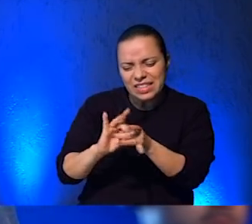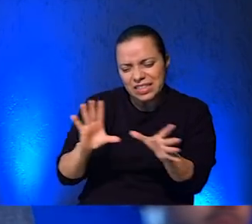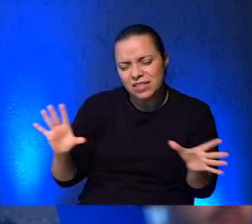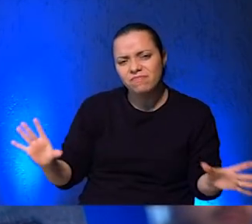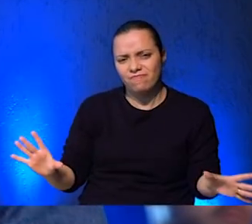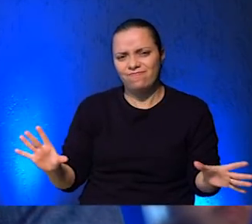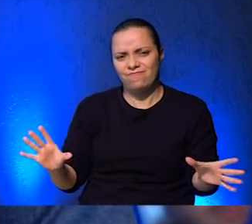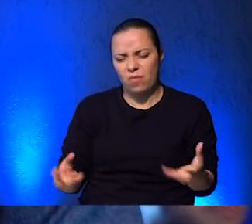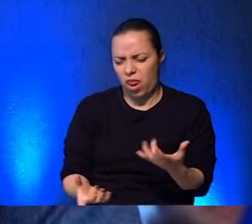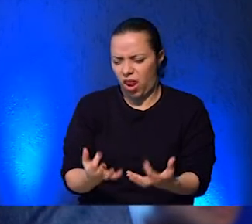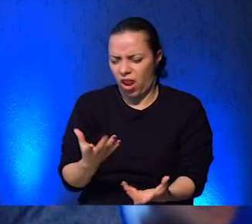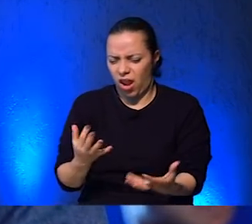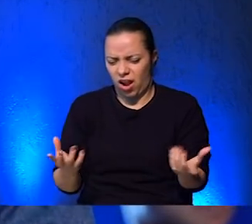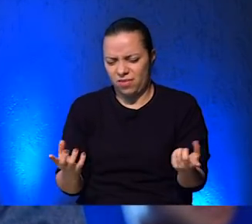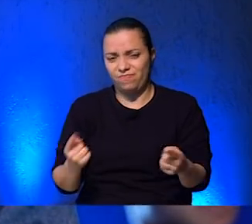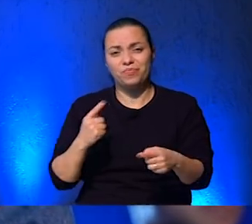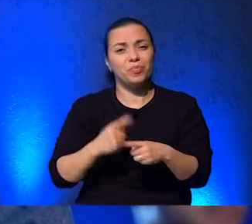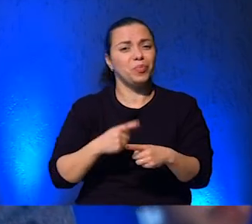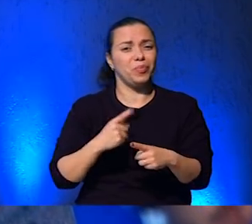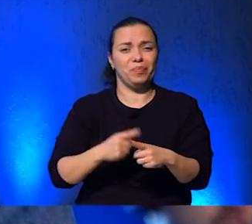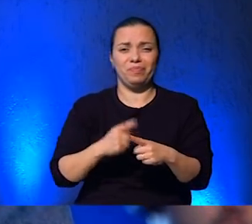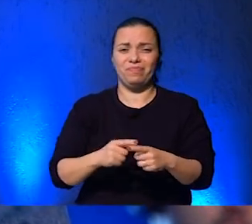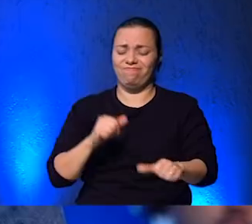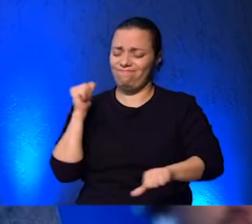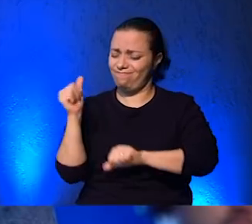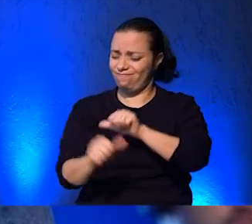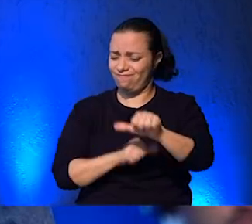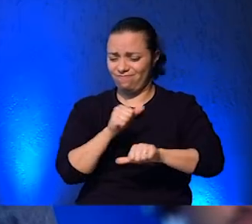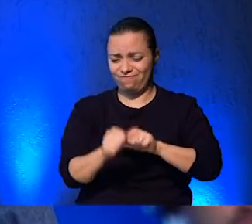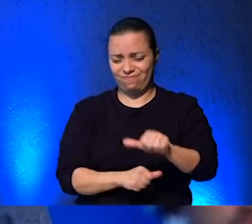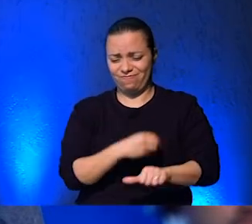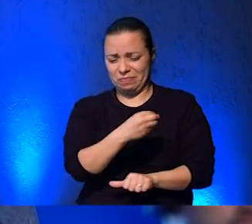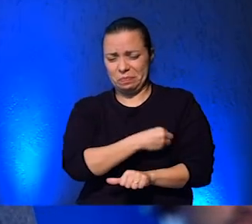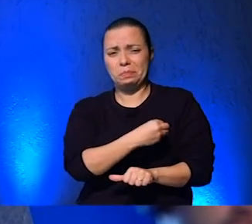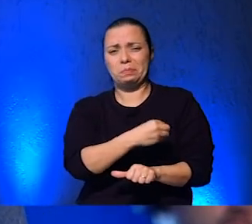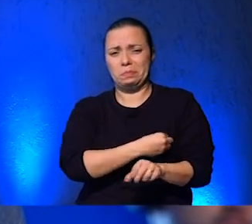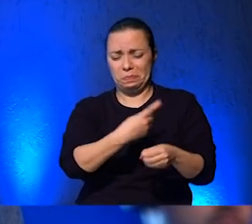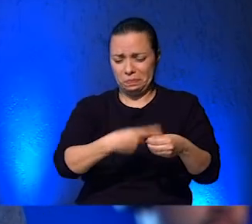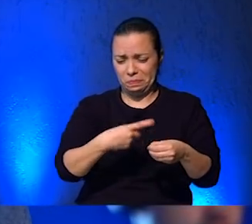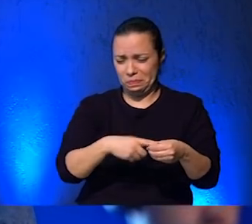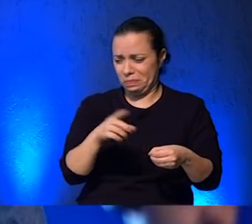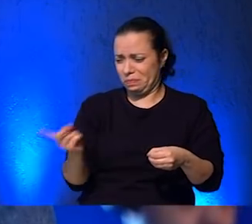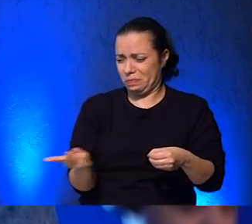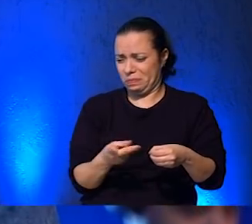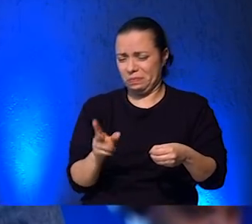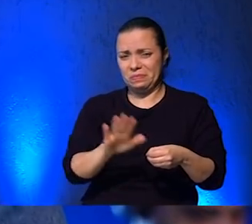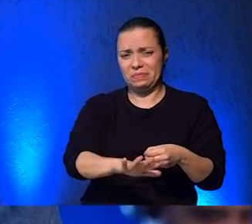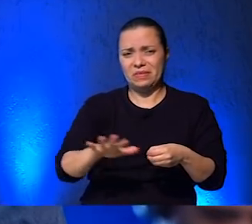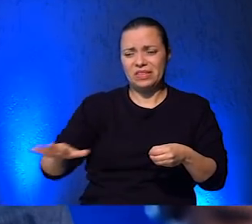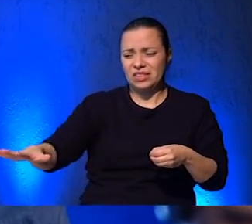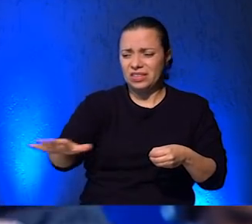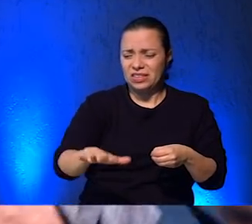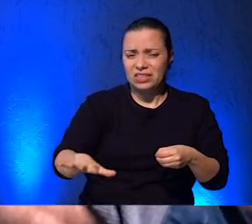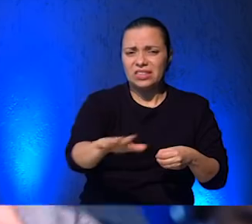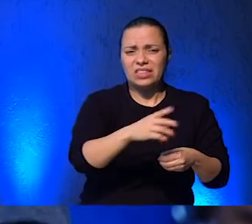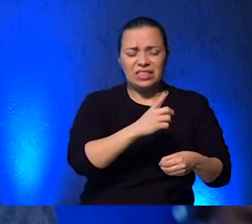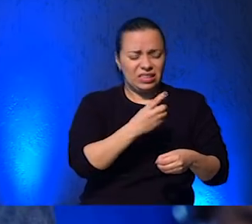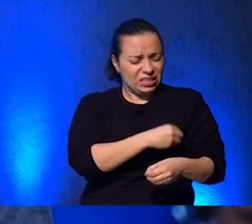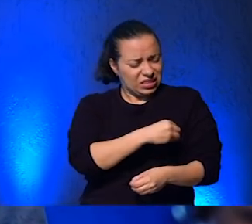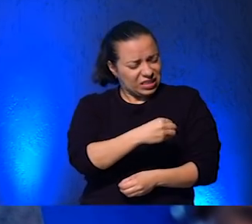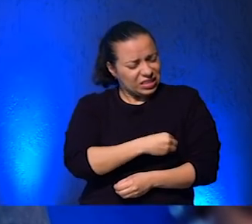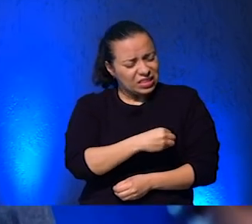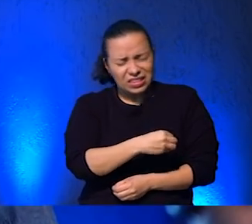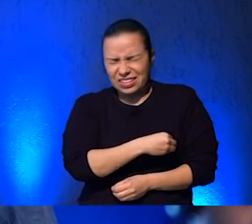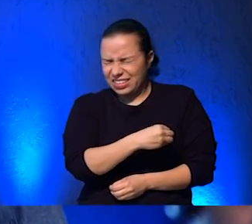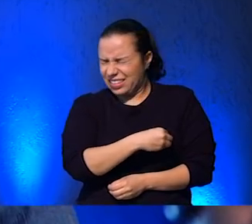estão corrompidas que elas tiveram que ser destruídos e aquela destruição foi